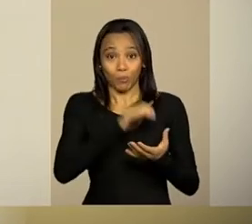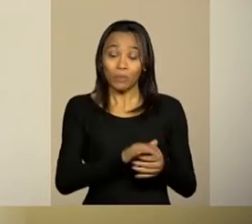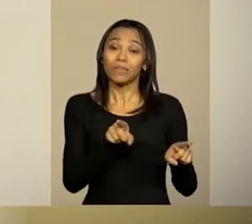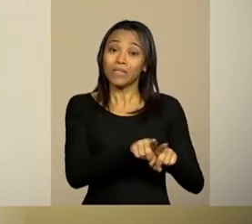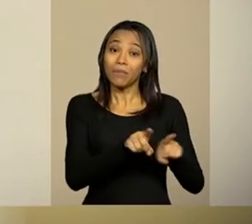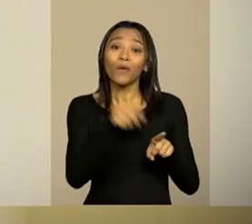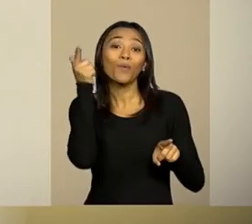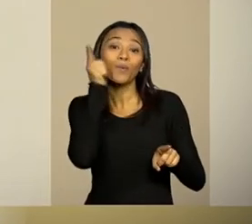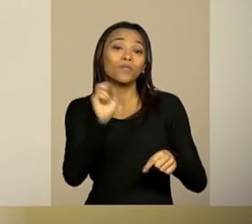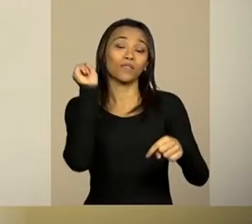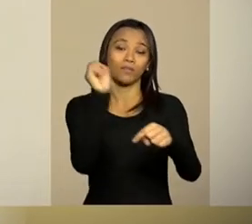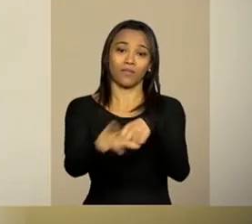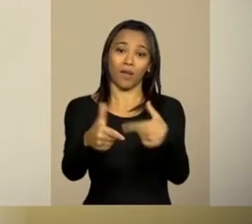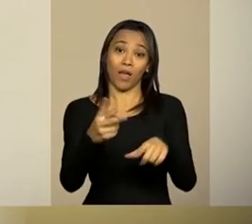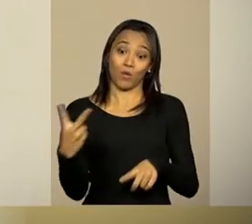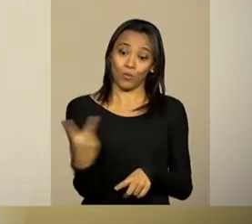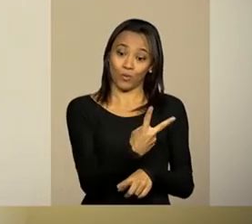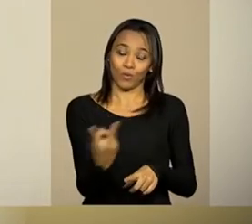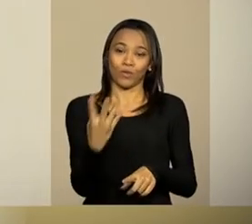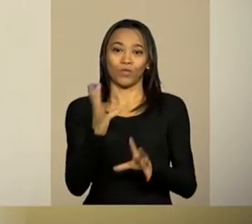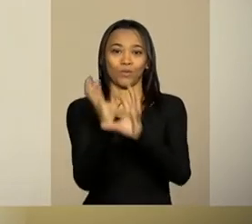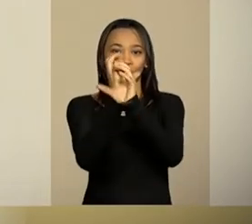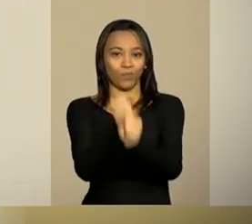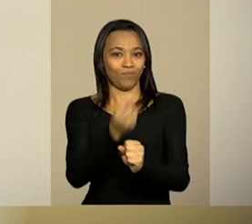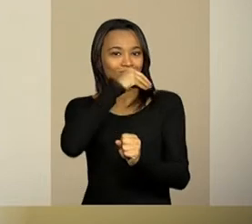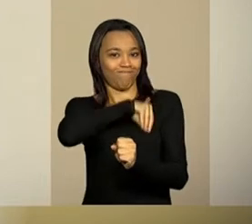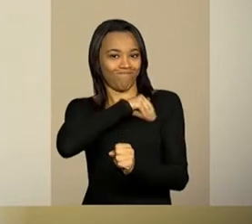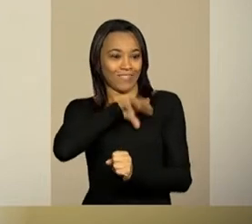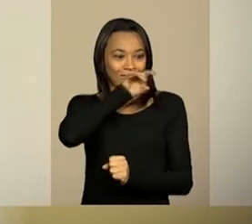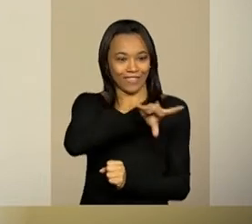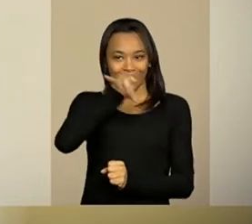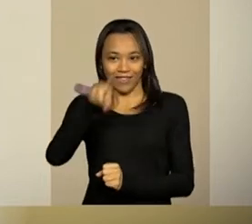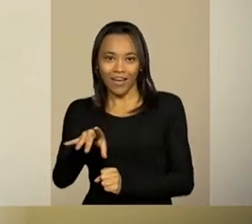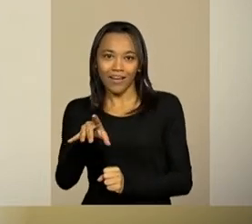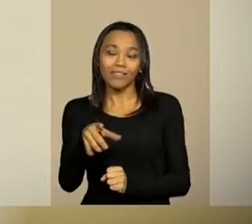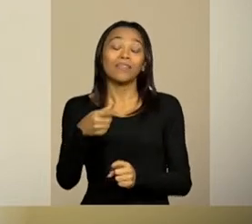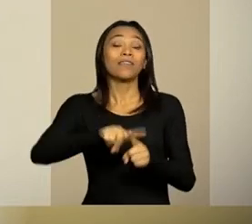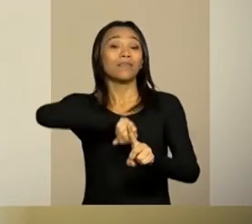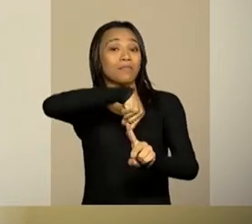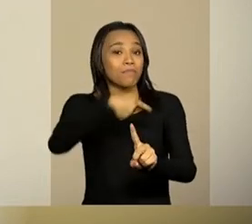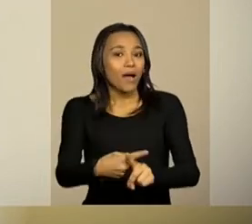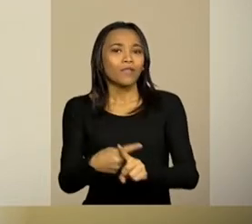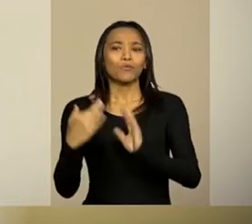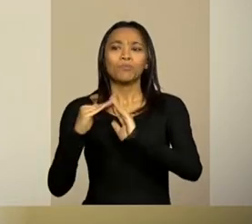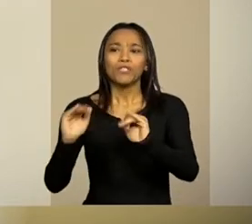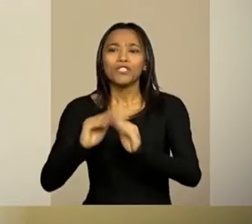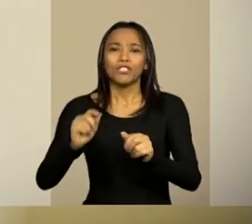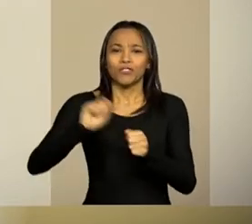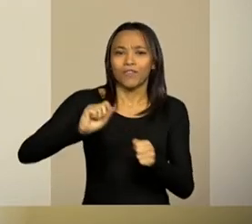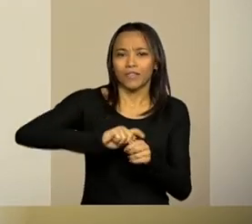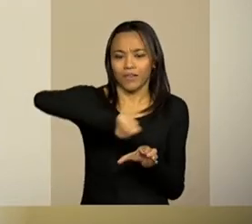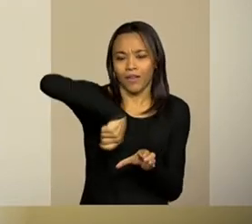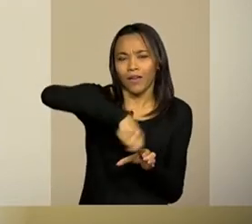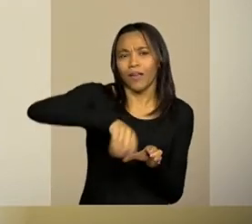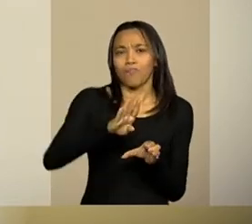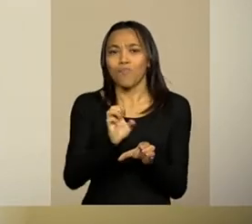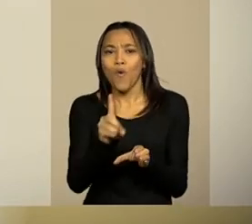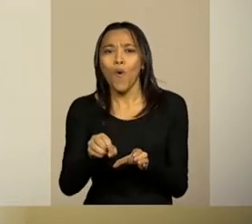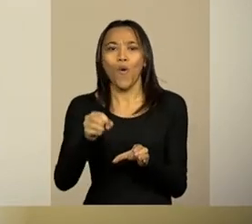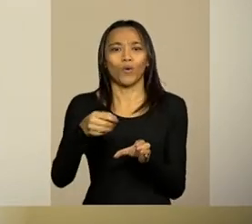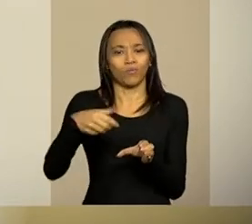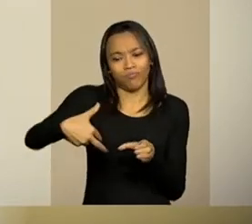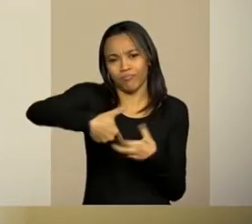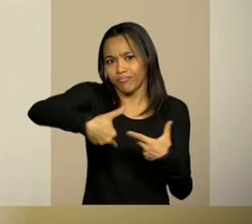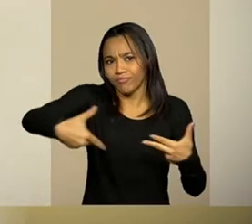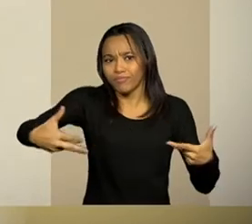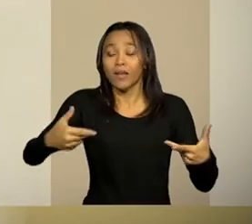arrumou emprego e agora juntando o salário que Cada um recebe e mais as encomendas de bolos e doces a